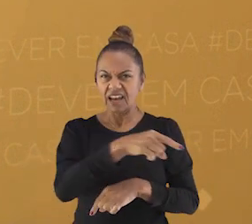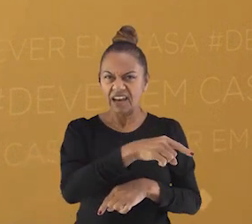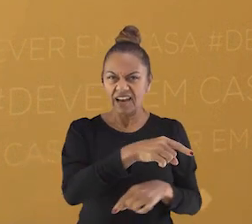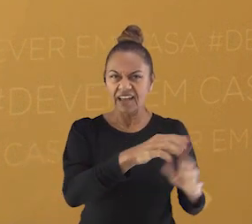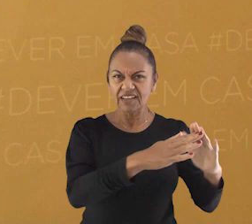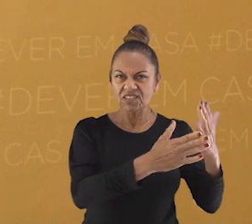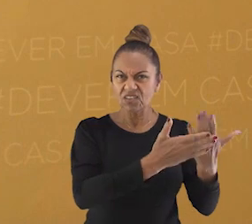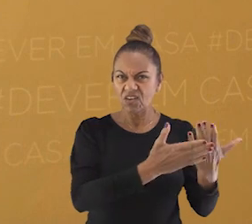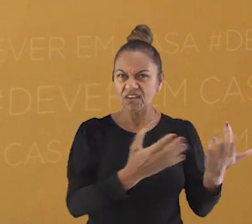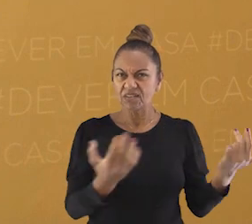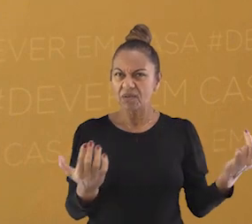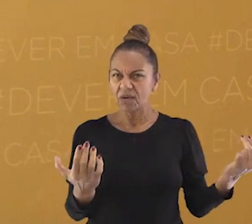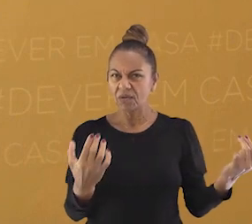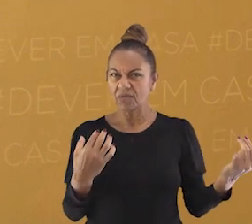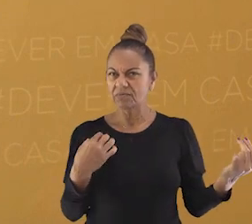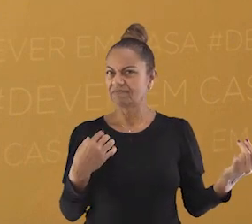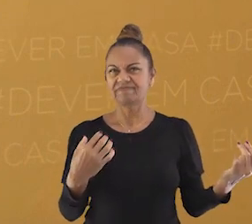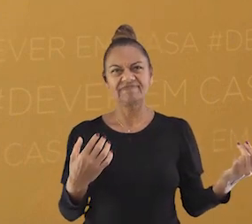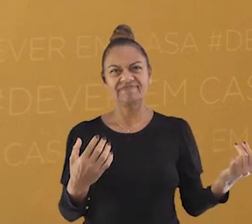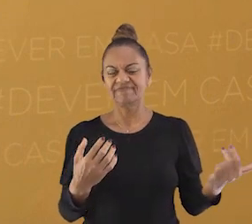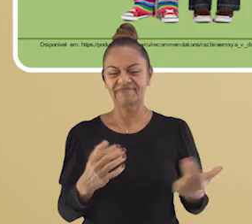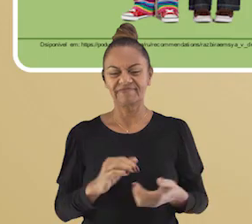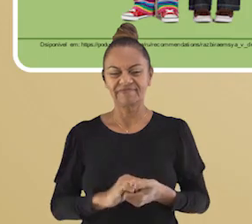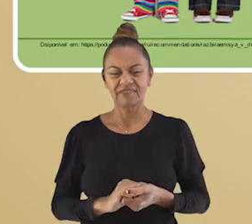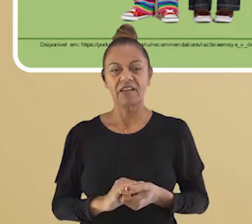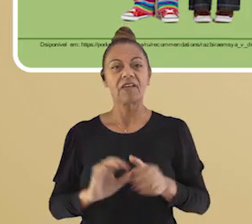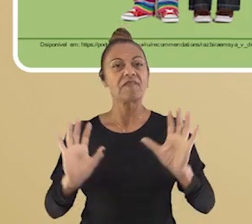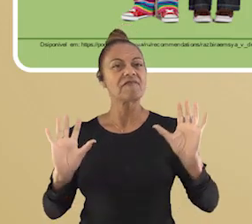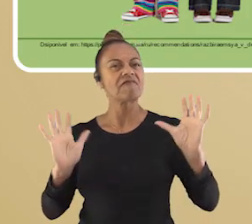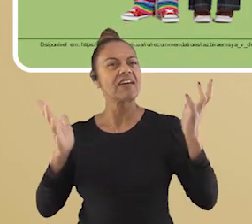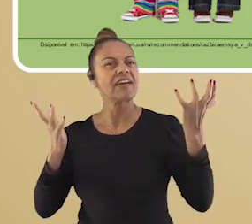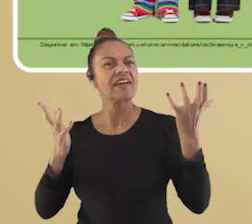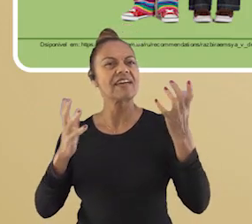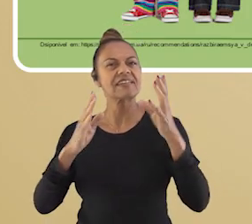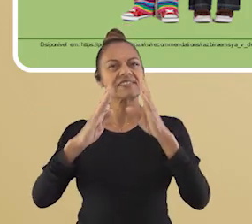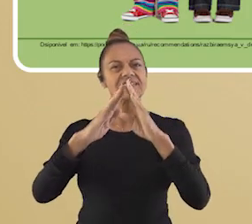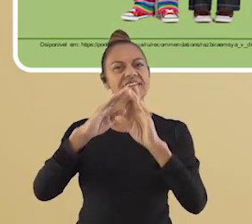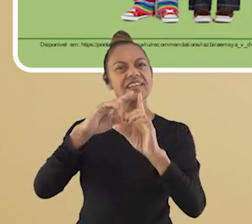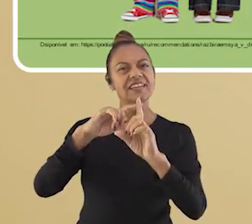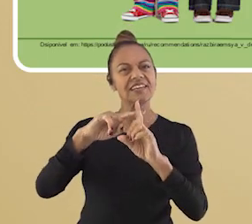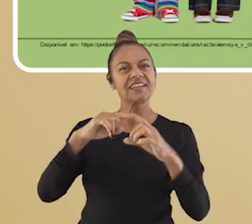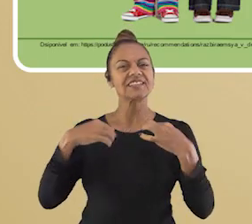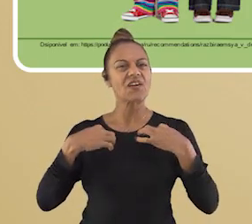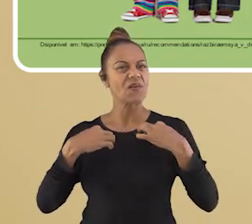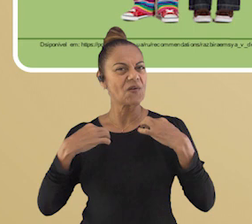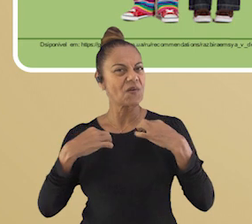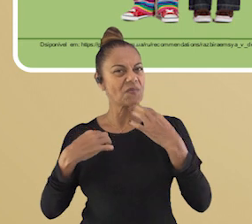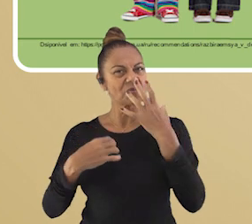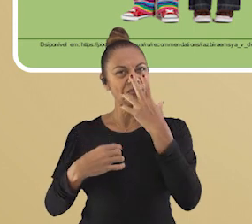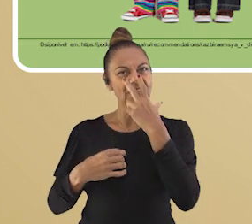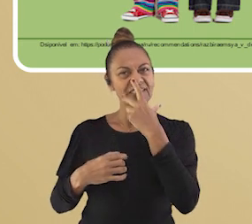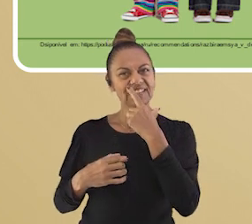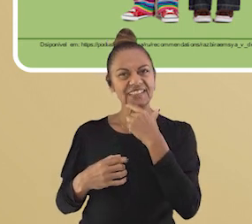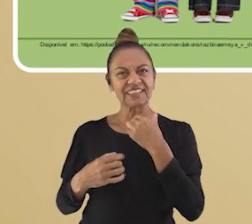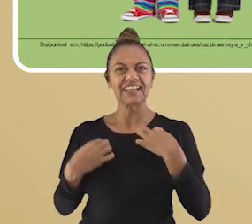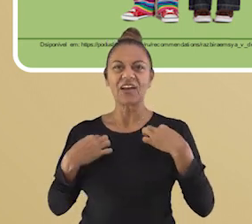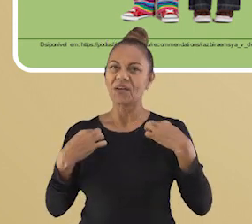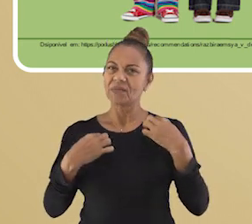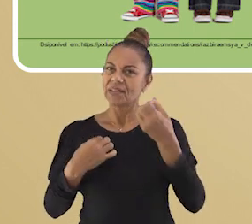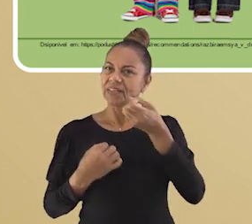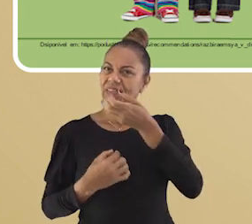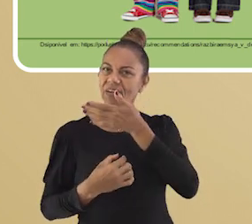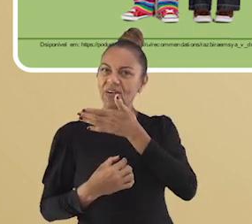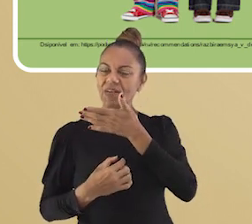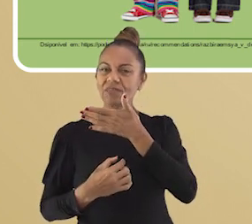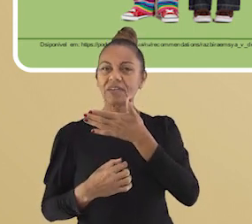não devemos ir na escola, não concordam, crianças? Para ir a uma festa ou à igreja, sempre nos arrumamos com roupas